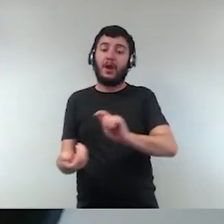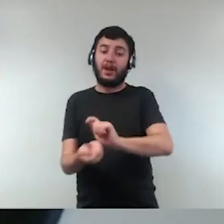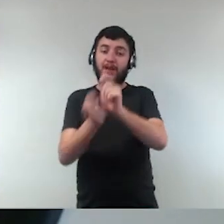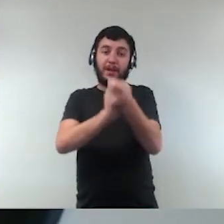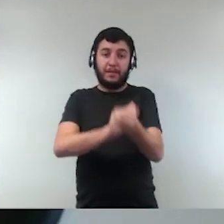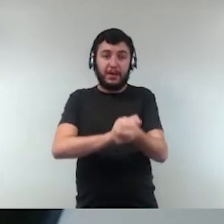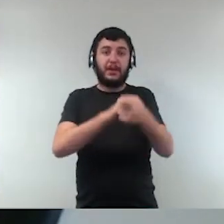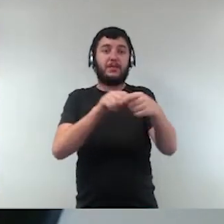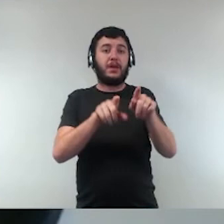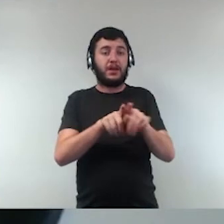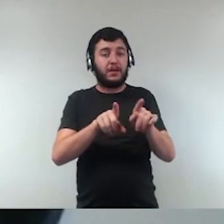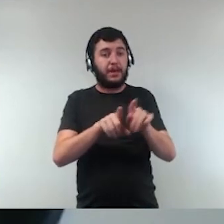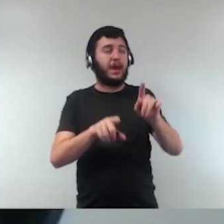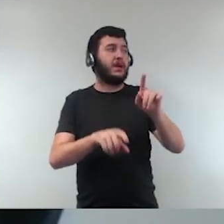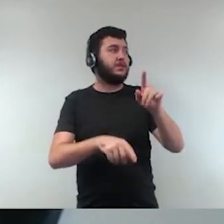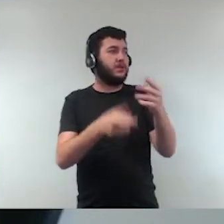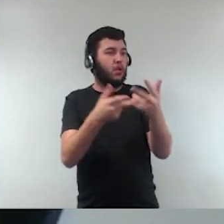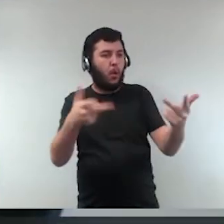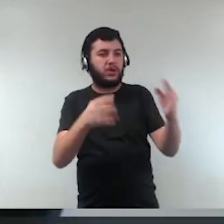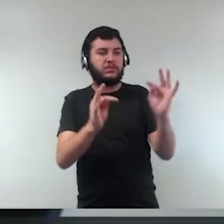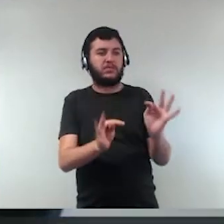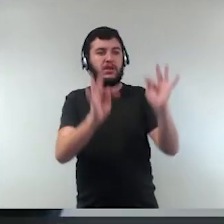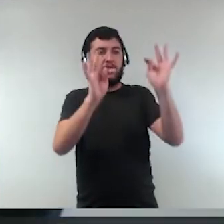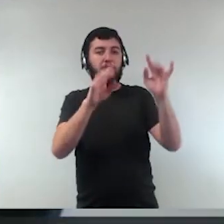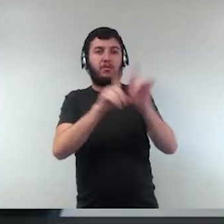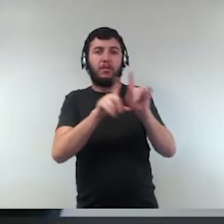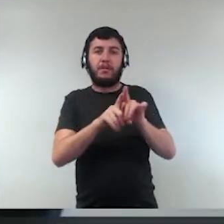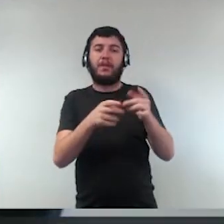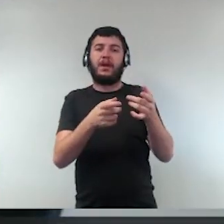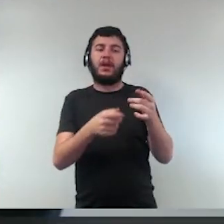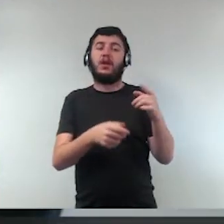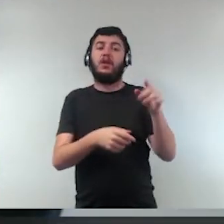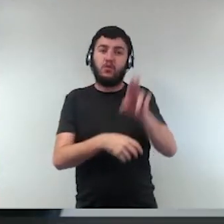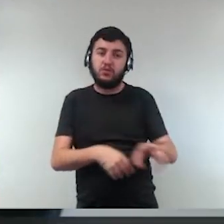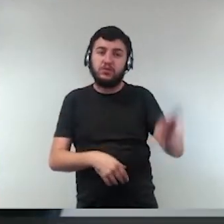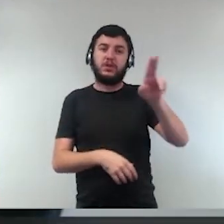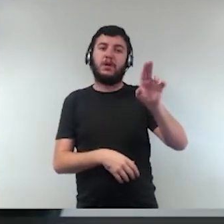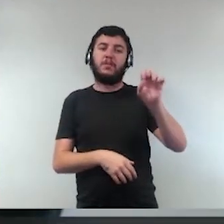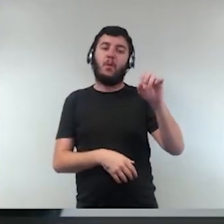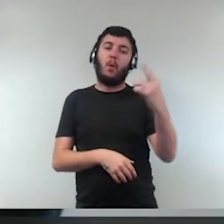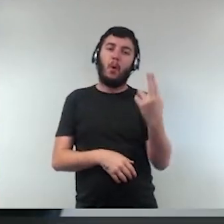uso contínuo e eficiente deles, ou será difícil trabalhar.